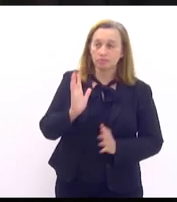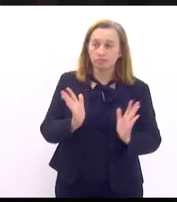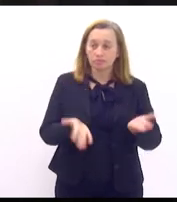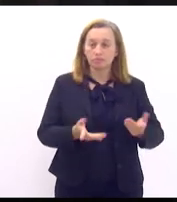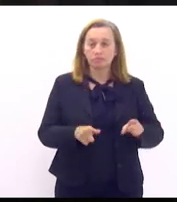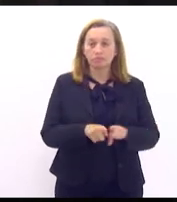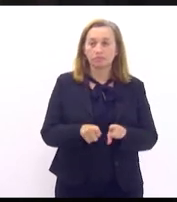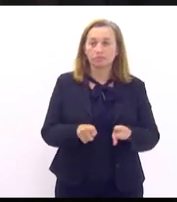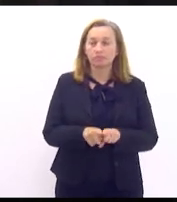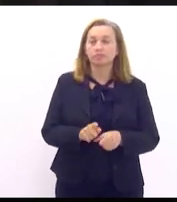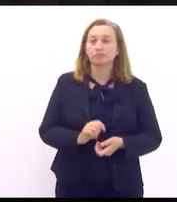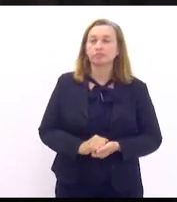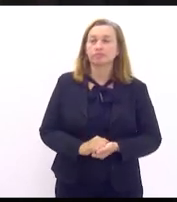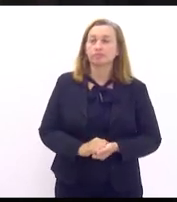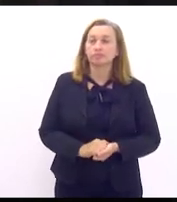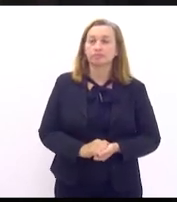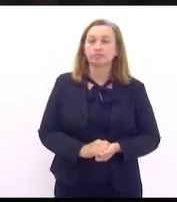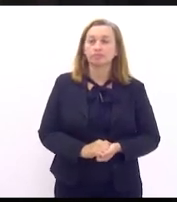hoje,